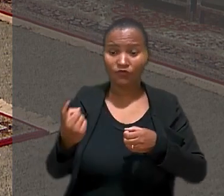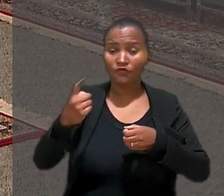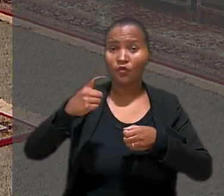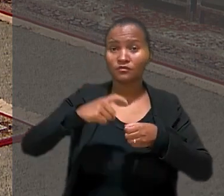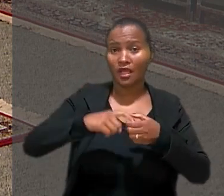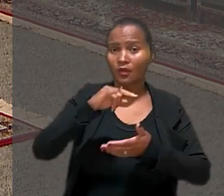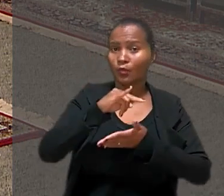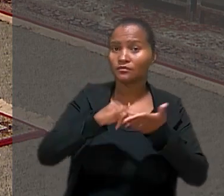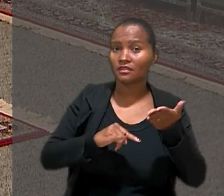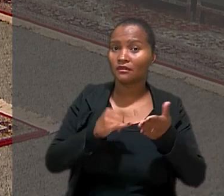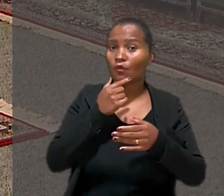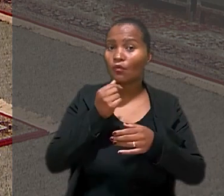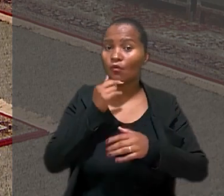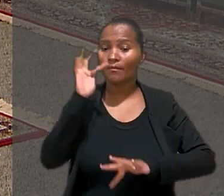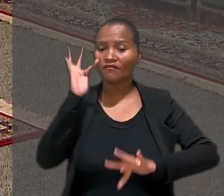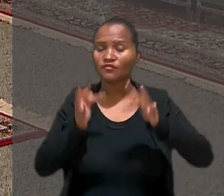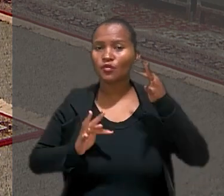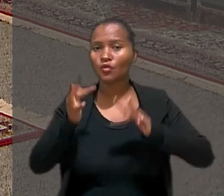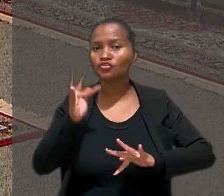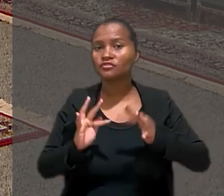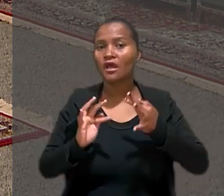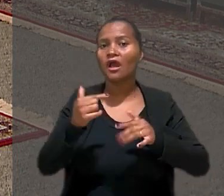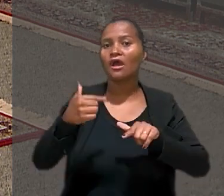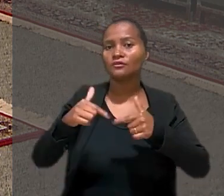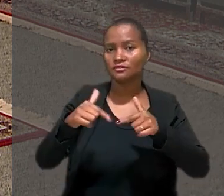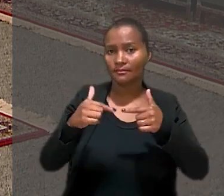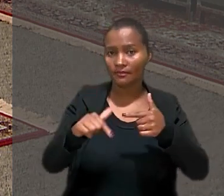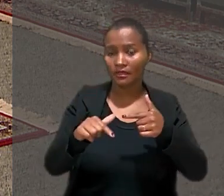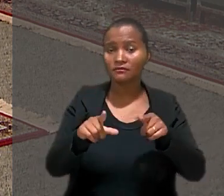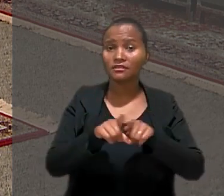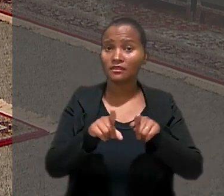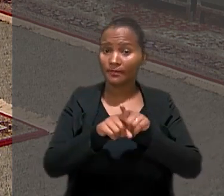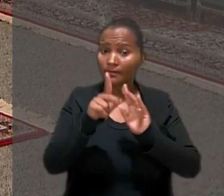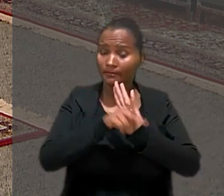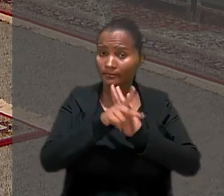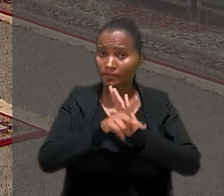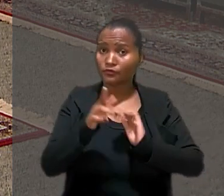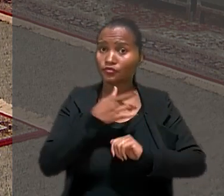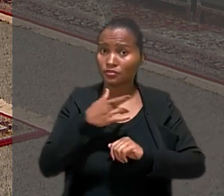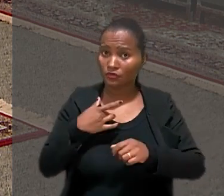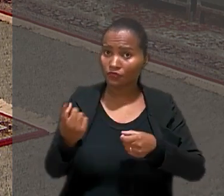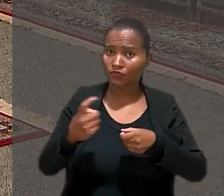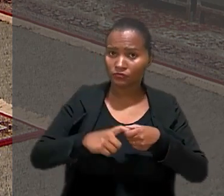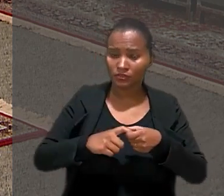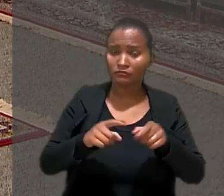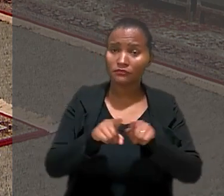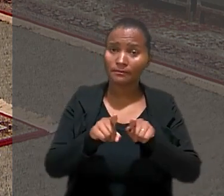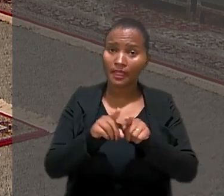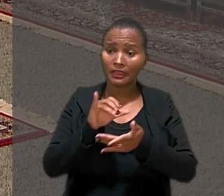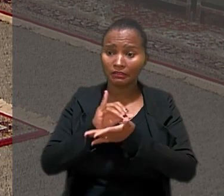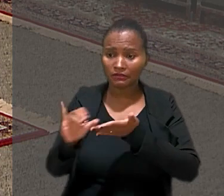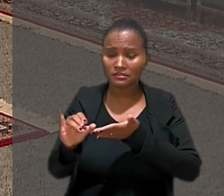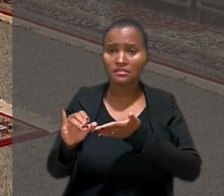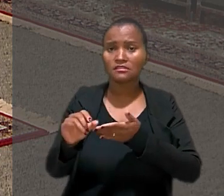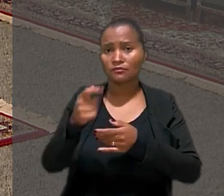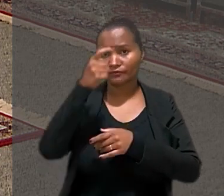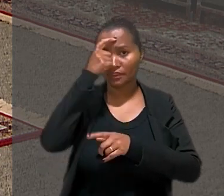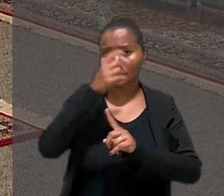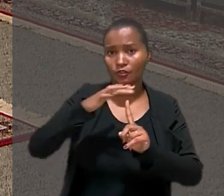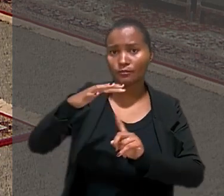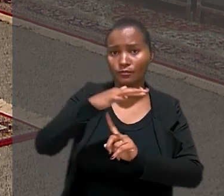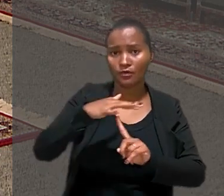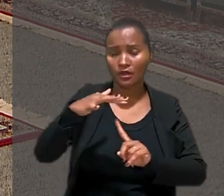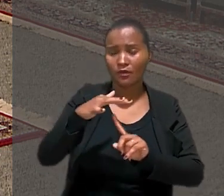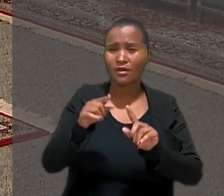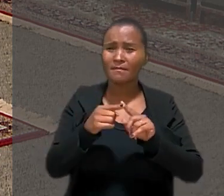a reintegração do fisiologista ao emprego e o restabelecimento do plano de saúde, além de indenização por dano